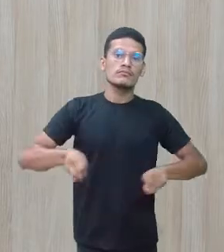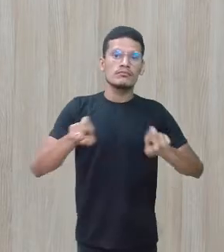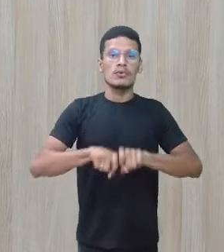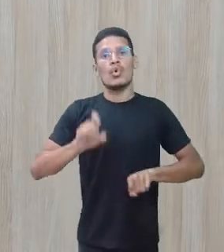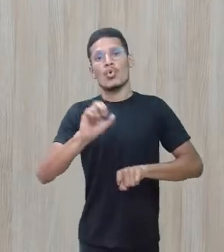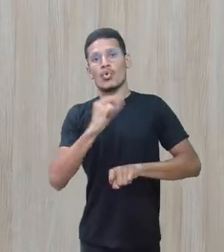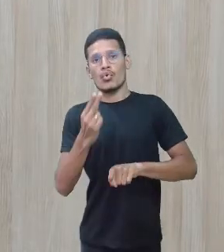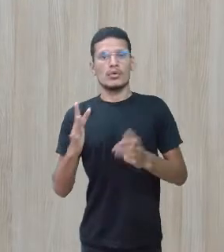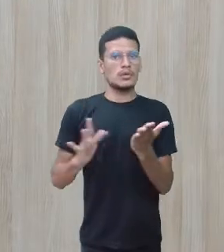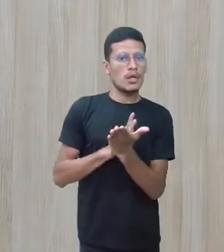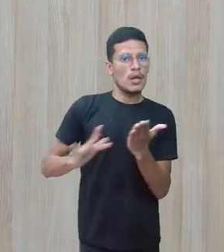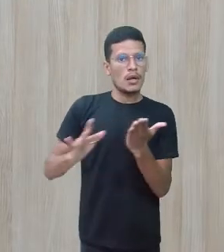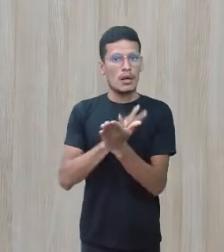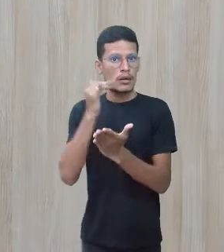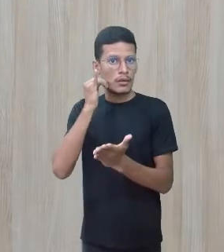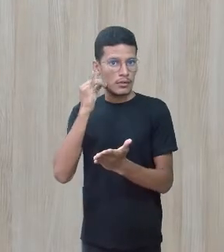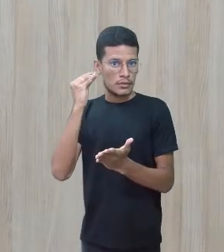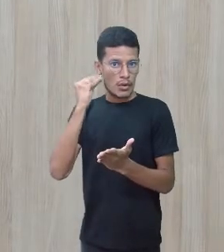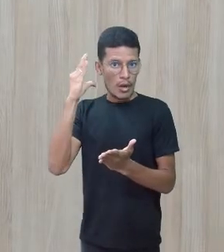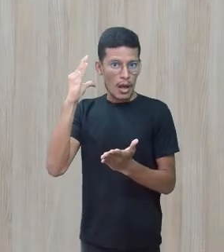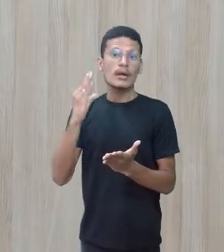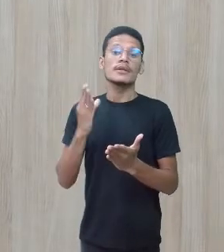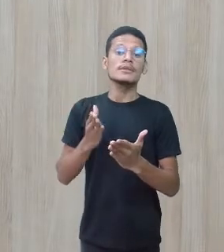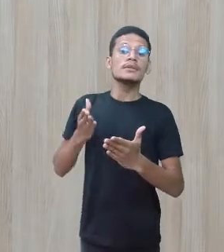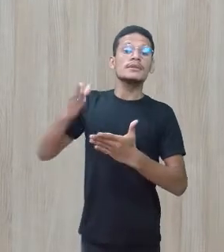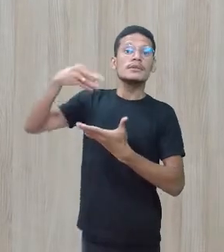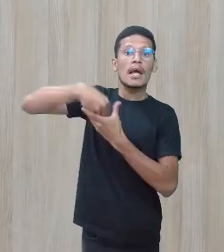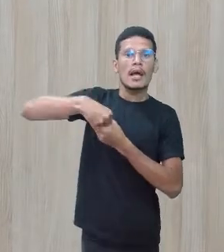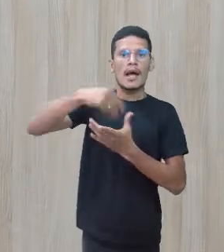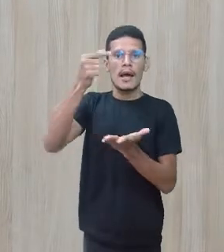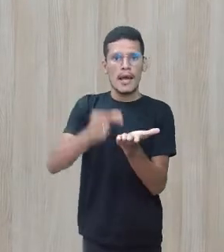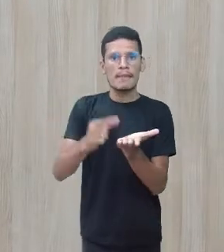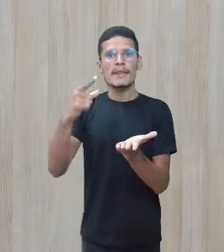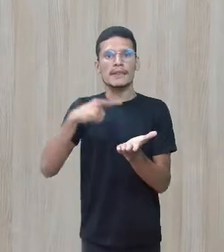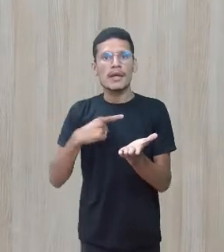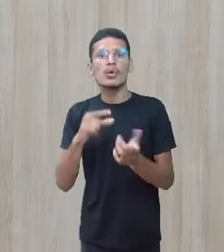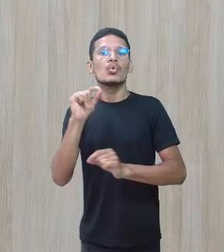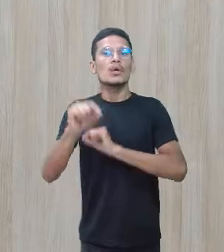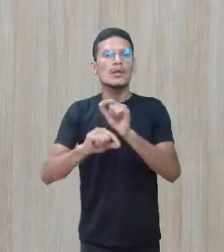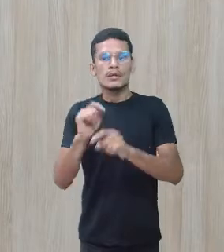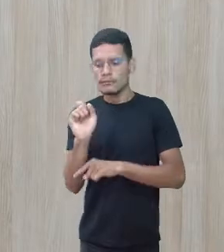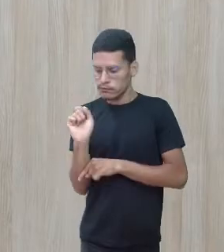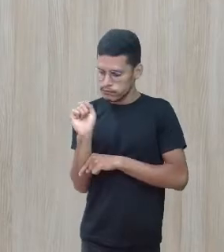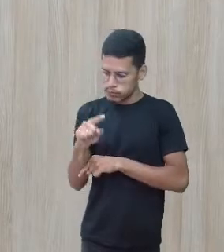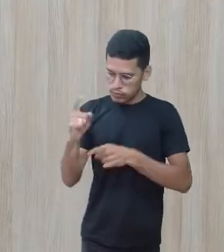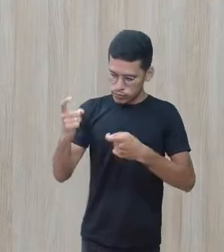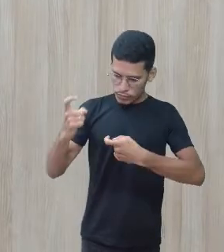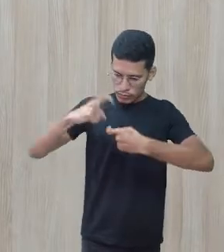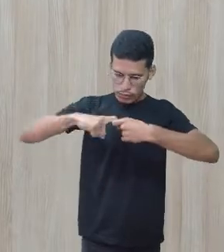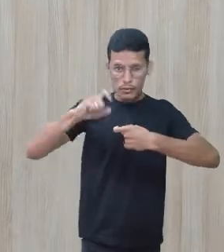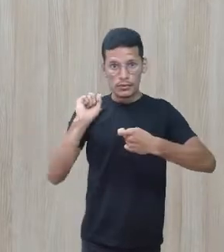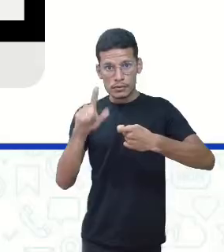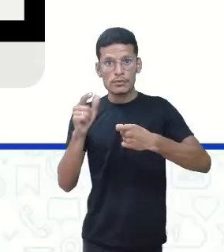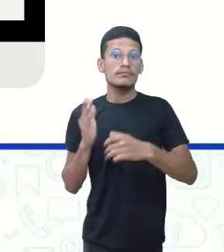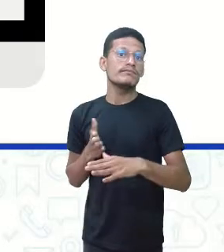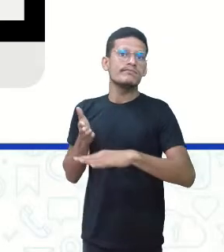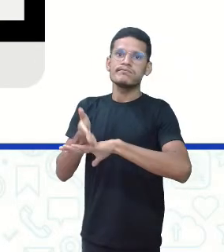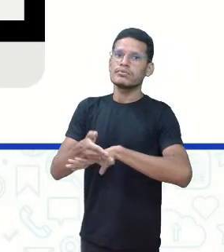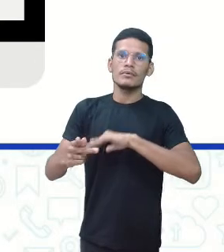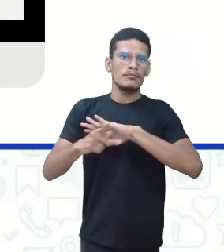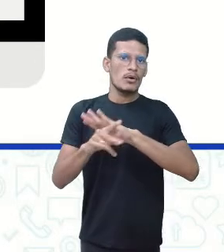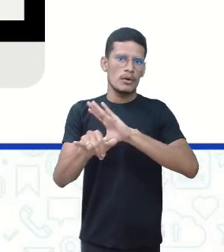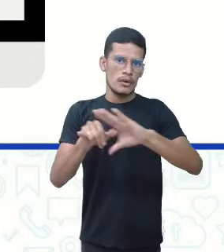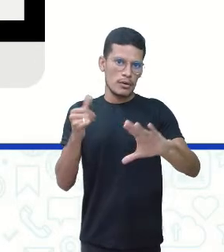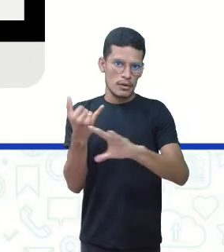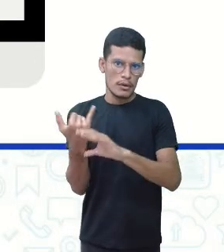celular, né, gente? Dentro do próprio aplicativo vai te direcionar lá, tem uma caixinha que te direciona para o canal.